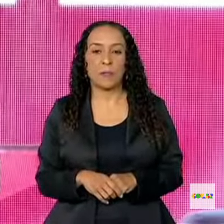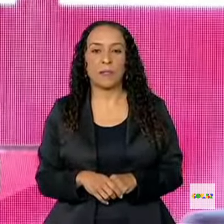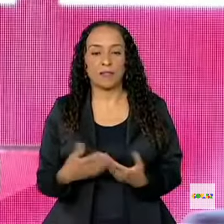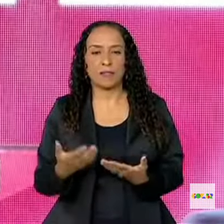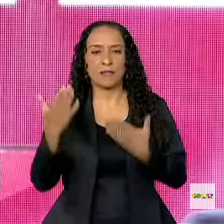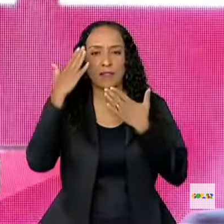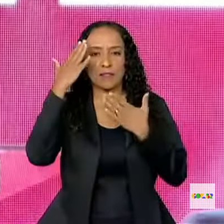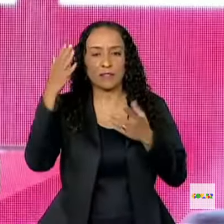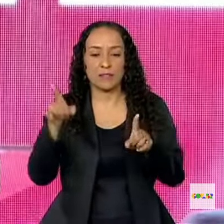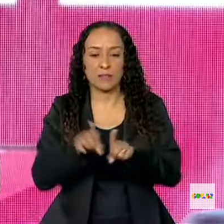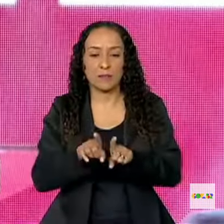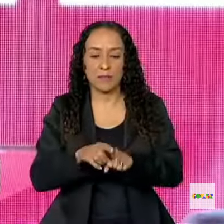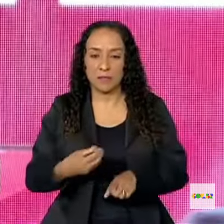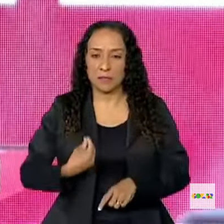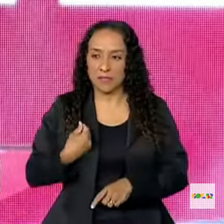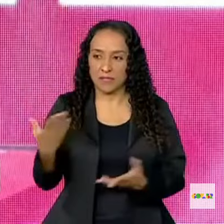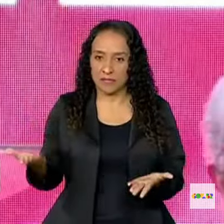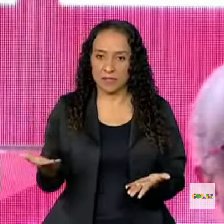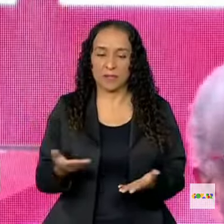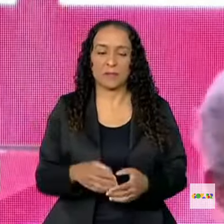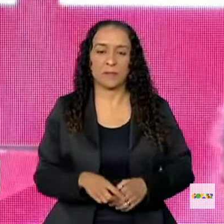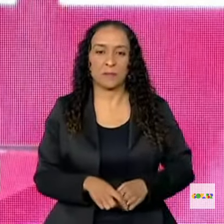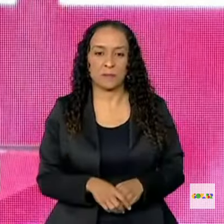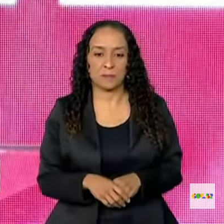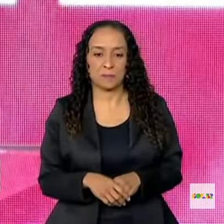agradecer a sua presença aqui